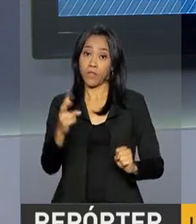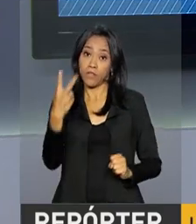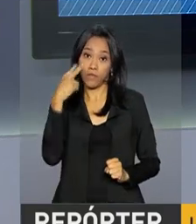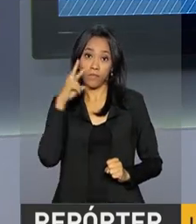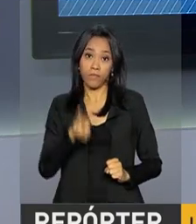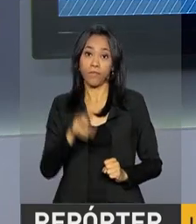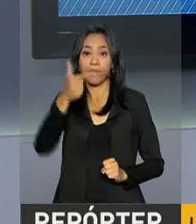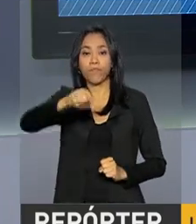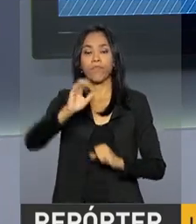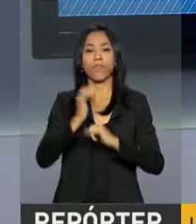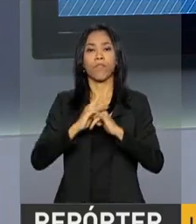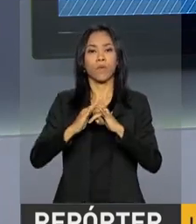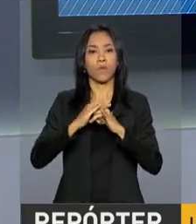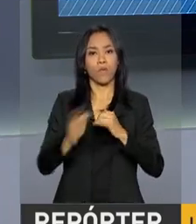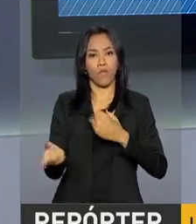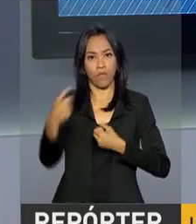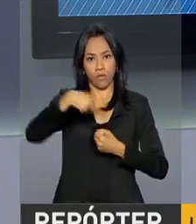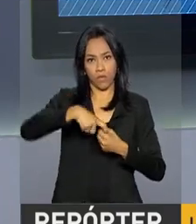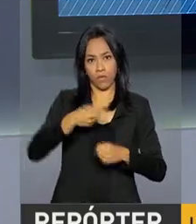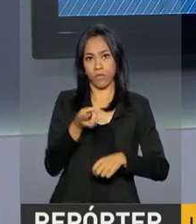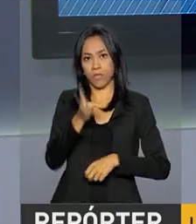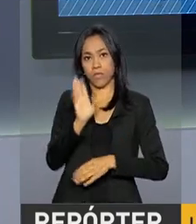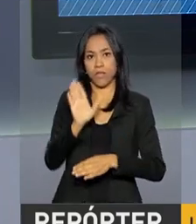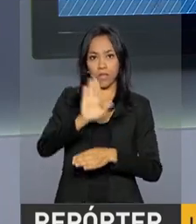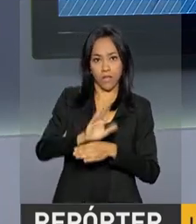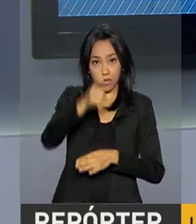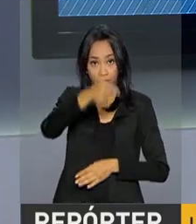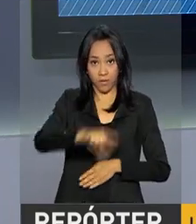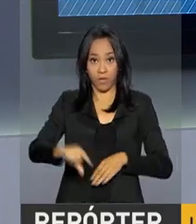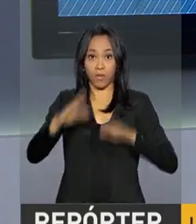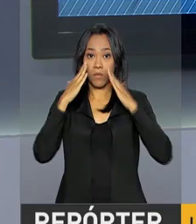no YouTube. Voltamos às 15h na próxima edição do